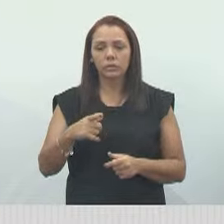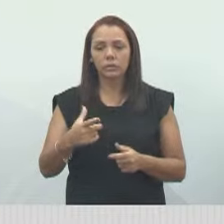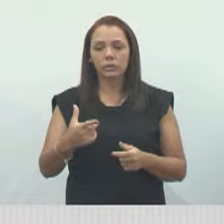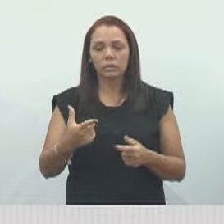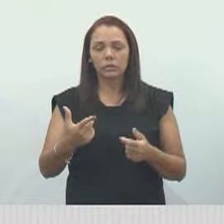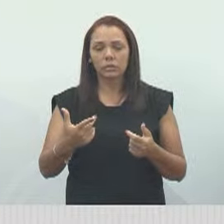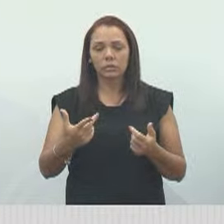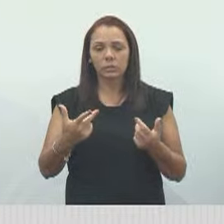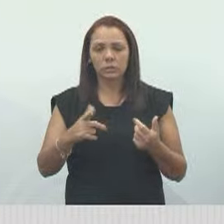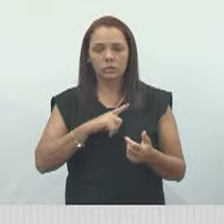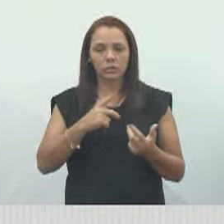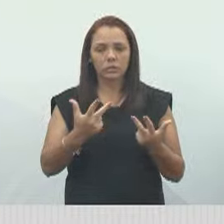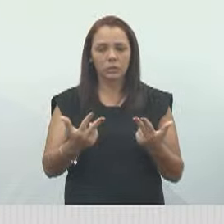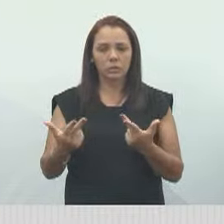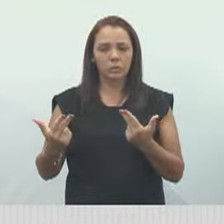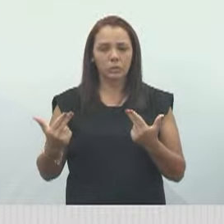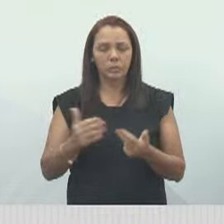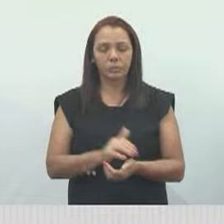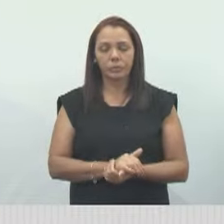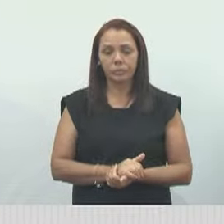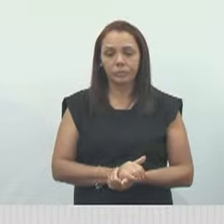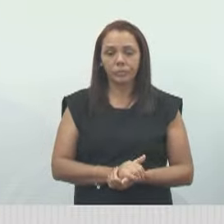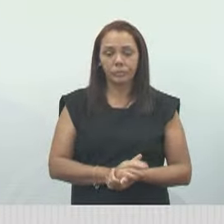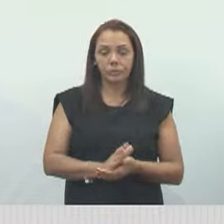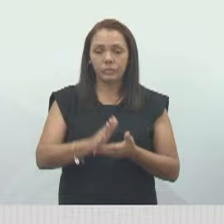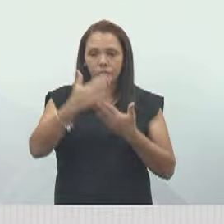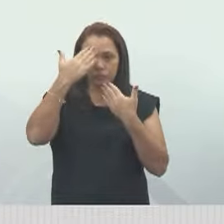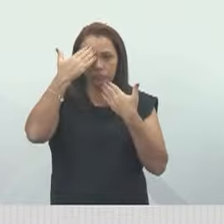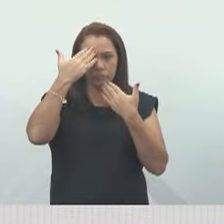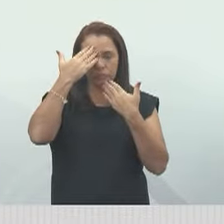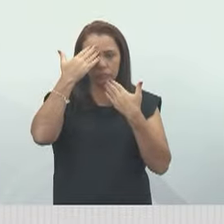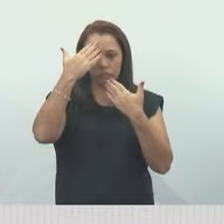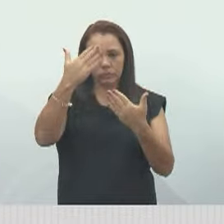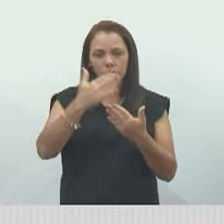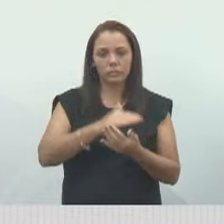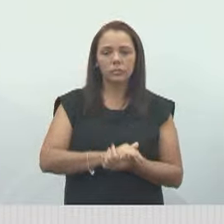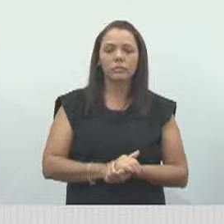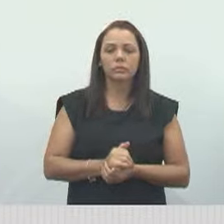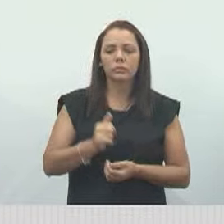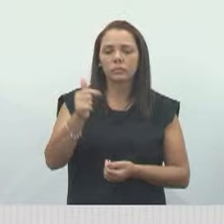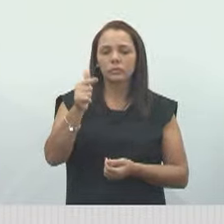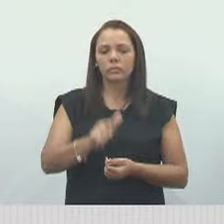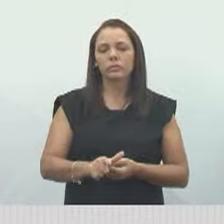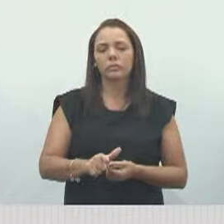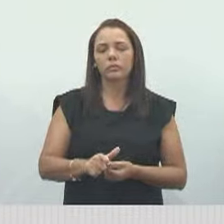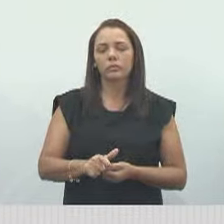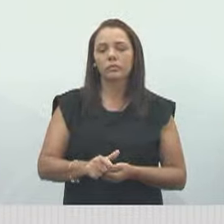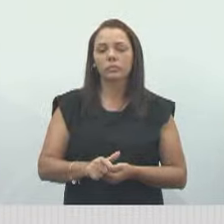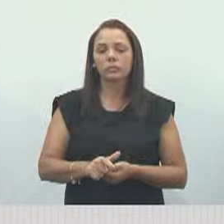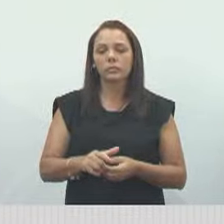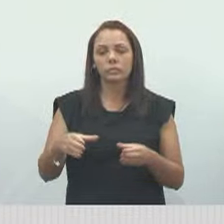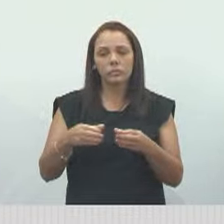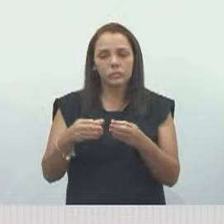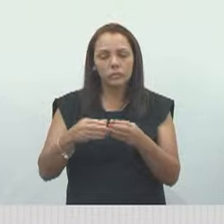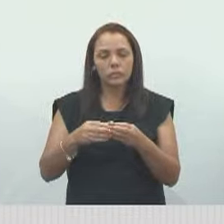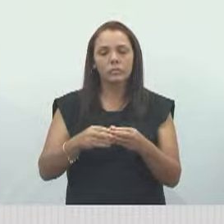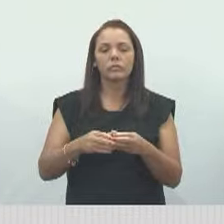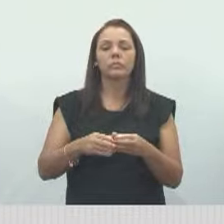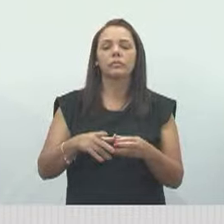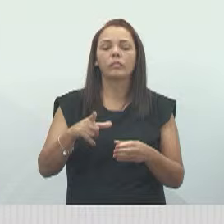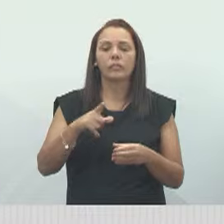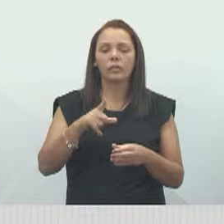Então, quero agradecer novamente, em nome do presidente Sai Weather, que fizeram um trabalho bacana no bairro, agora